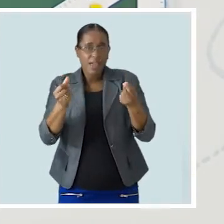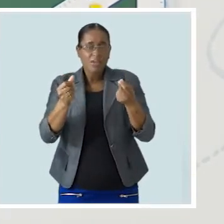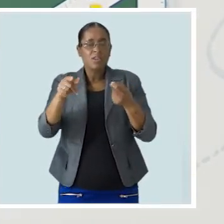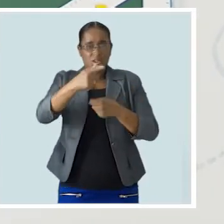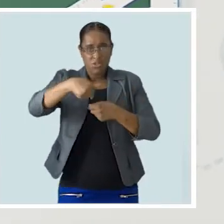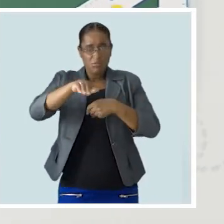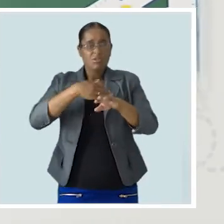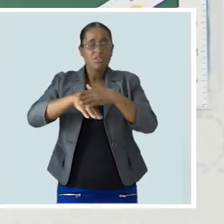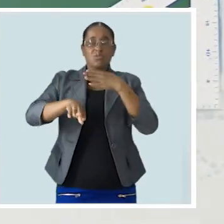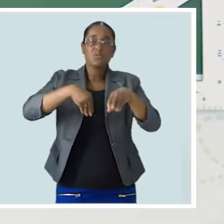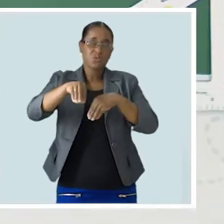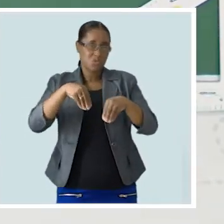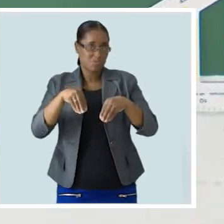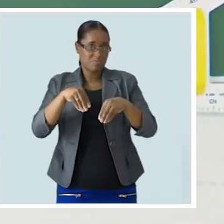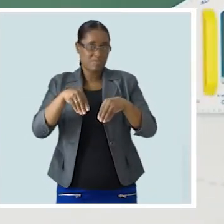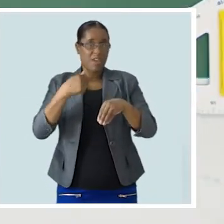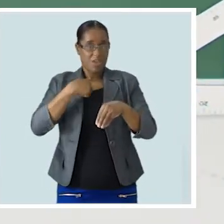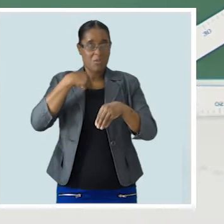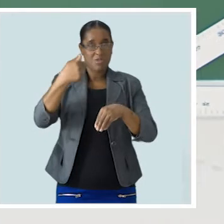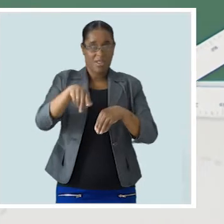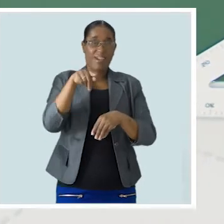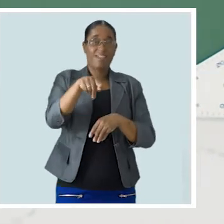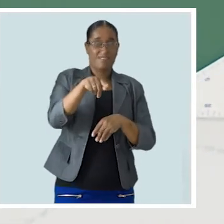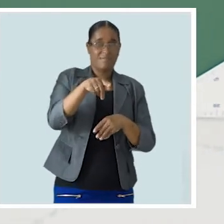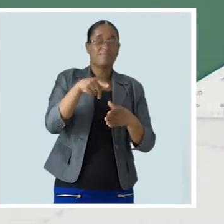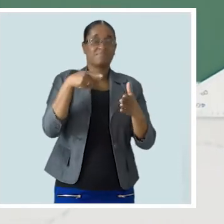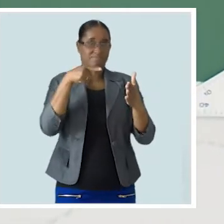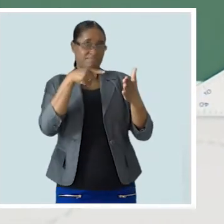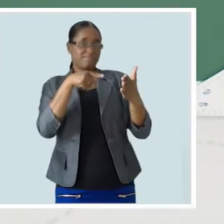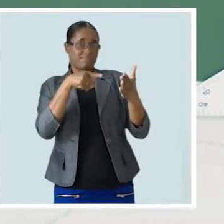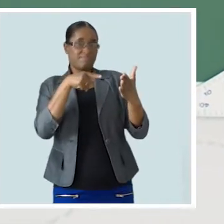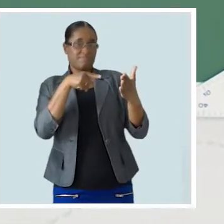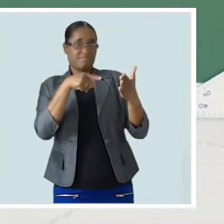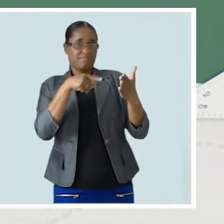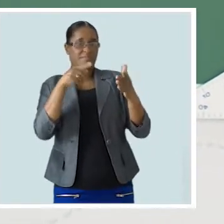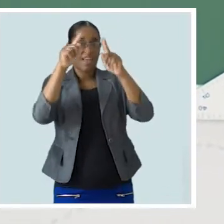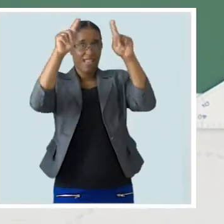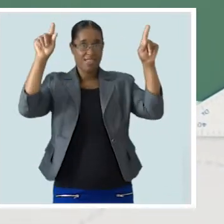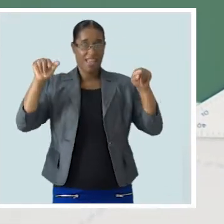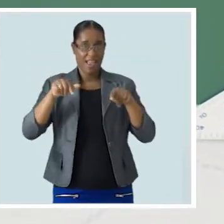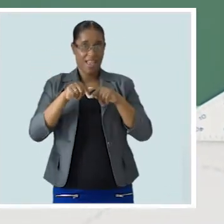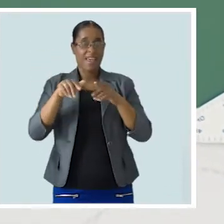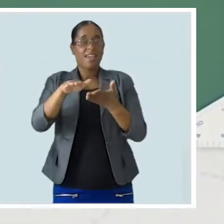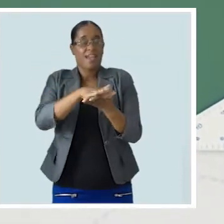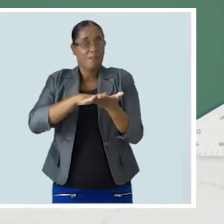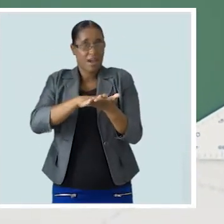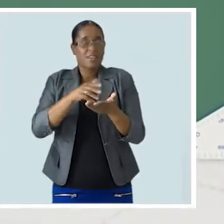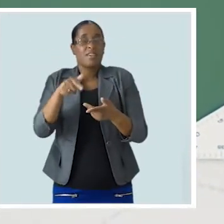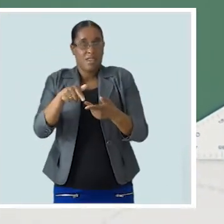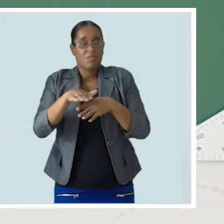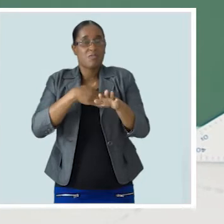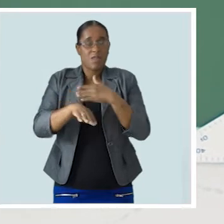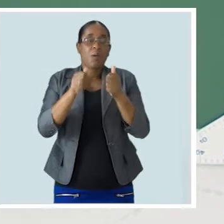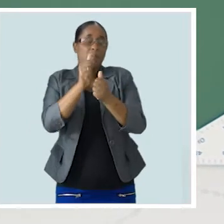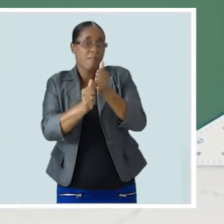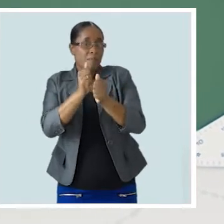o seguinte: eu tenho aqui a tela, que é a base, utilizei cartolina, mas lá em